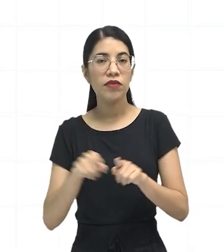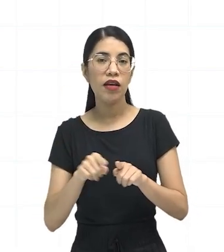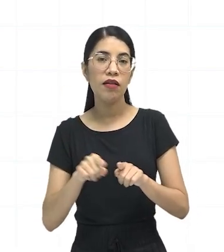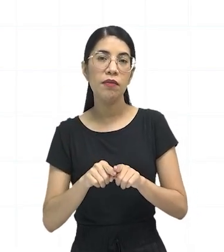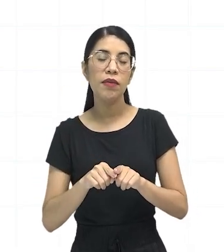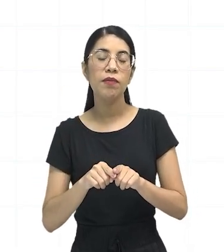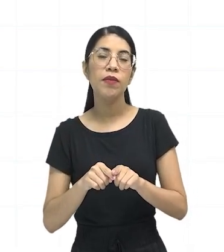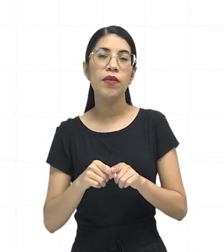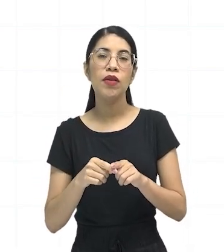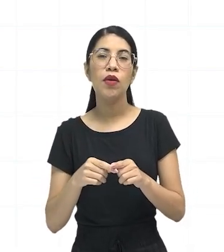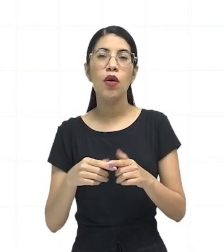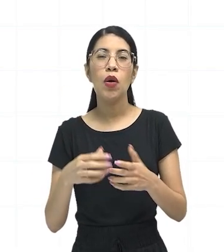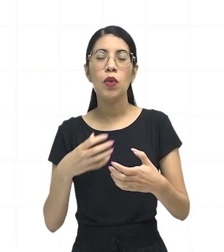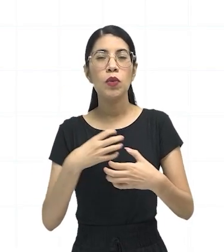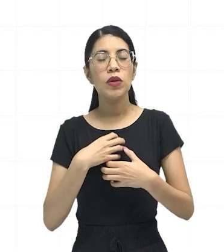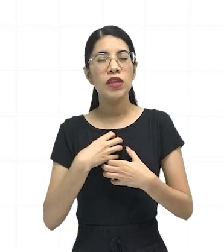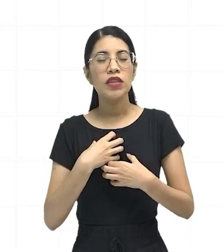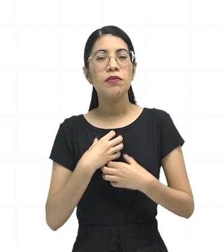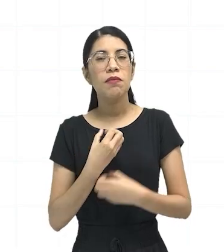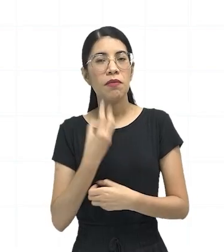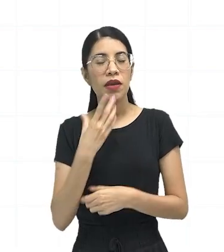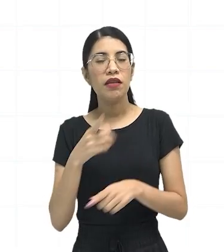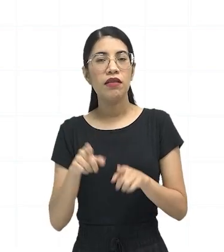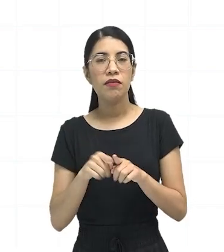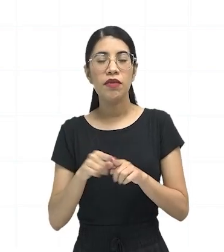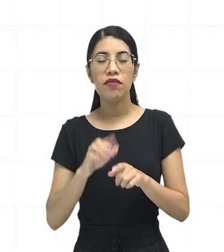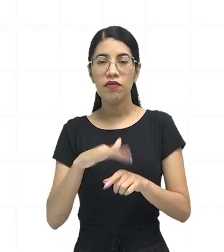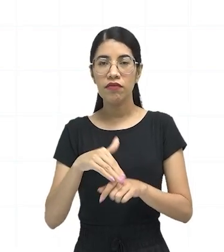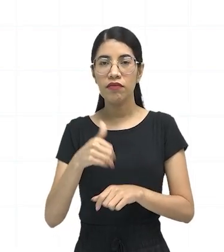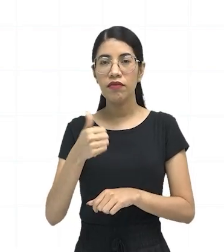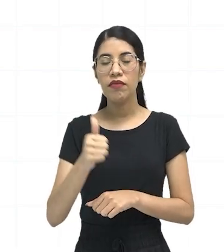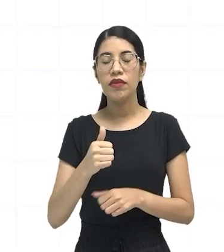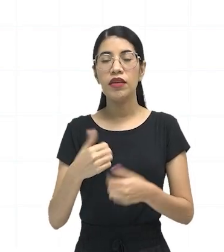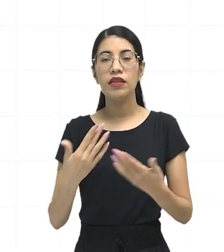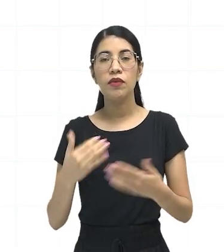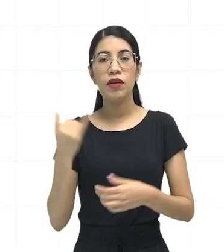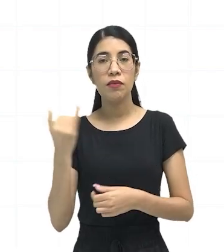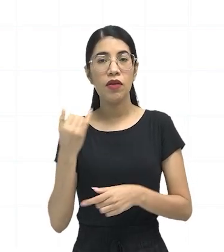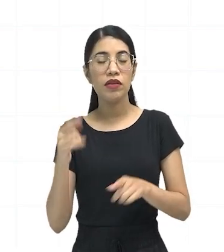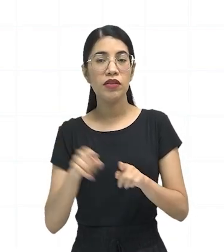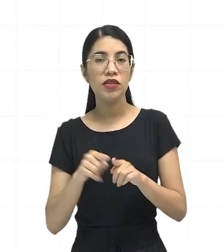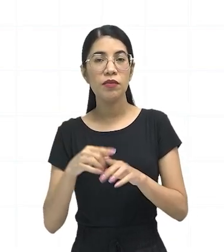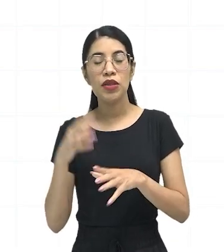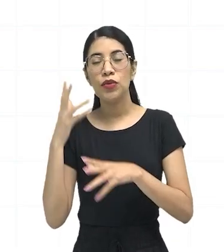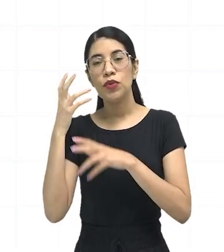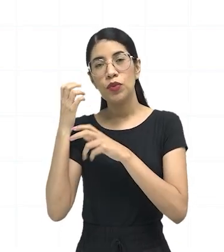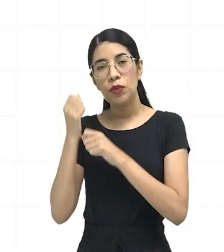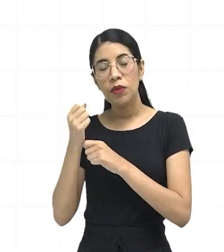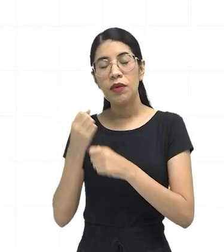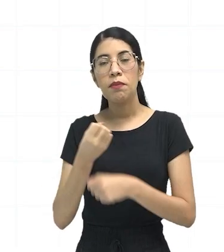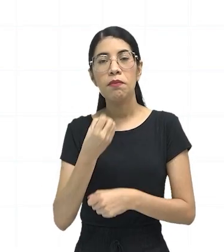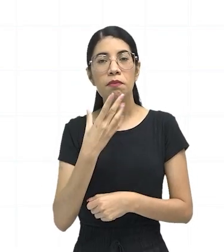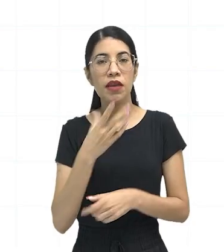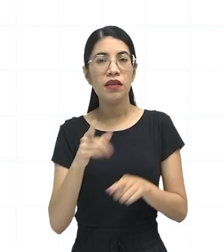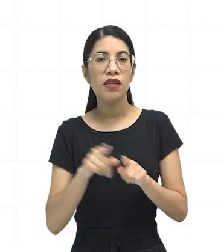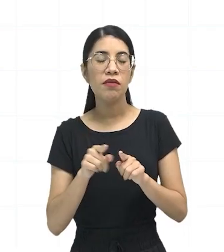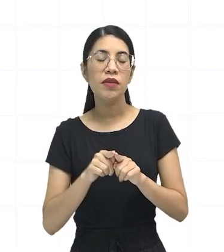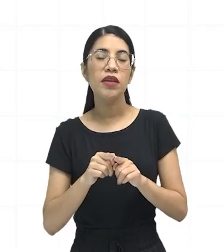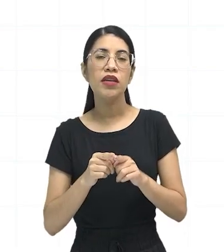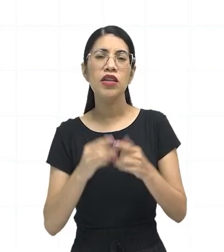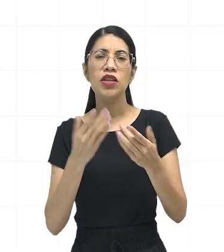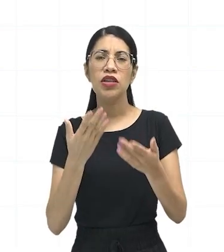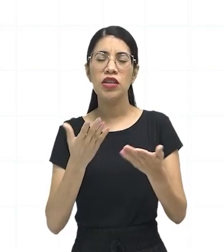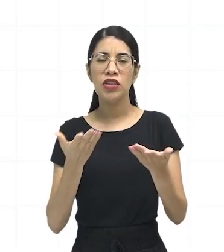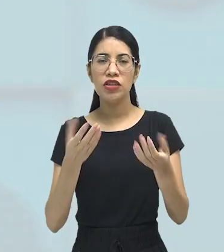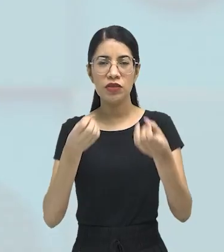melhorar o nosso humor e, assim, que é muito importante, dormir melhor. A gente já tinha falado sobre essa questão